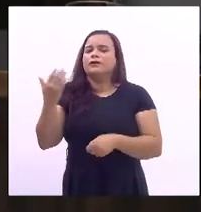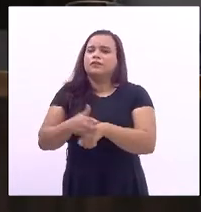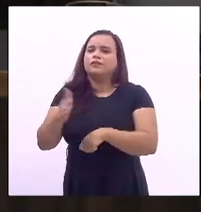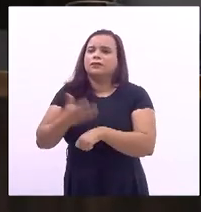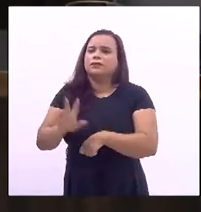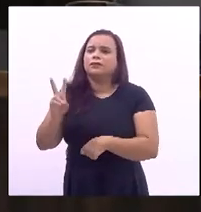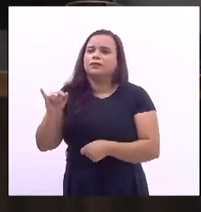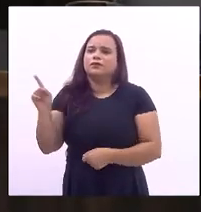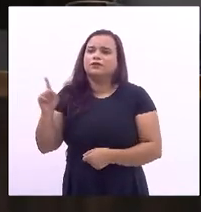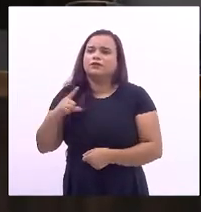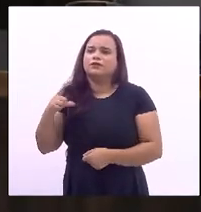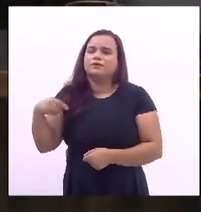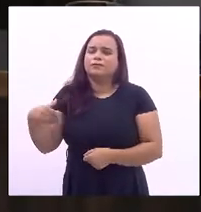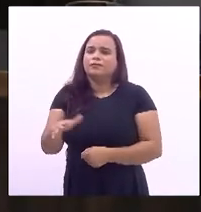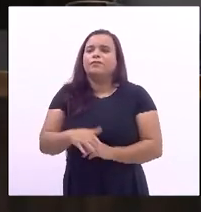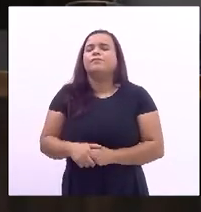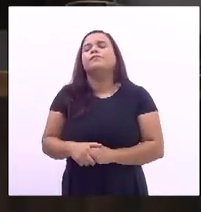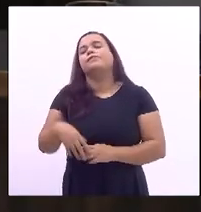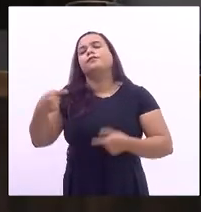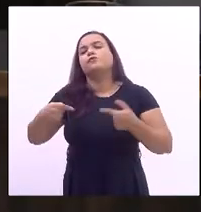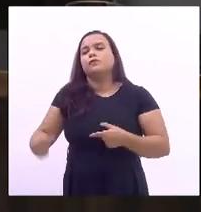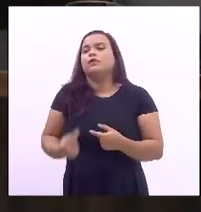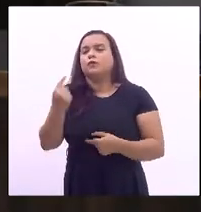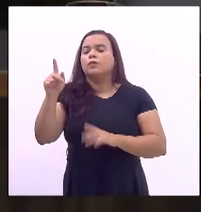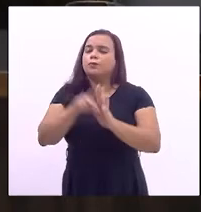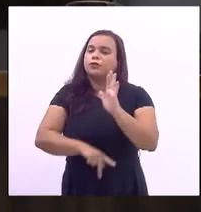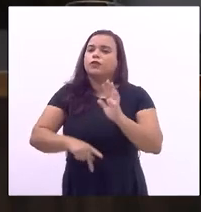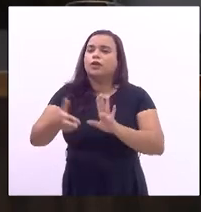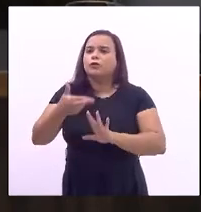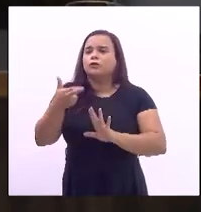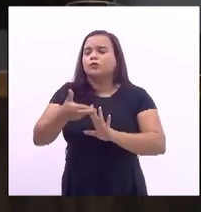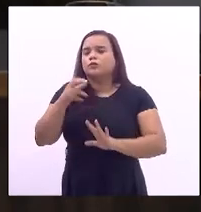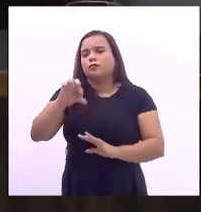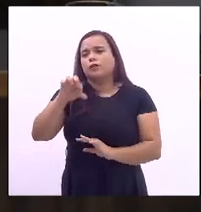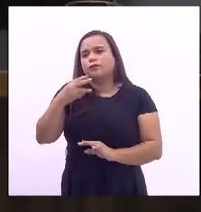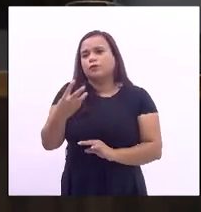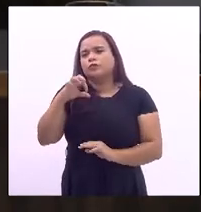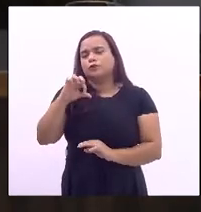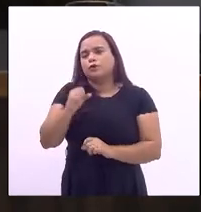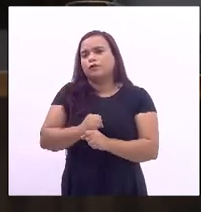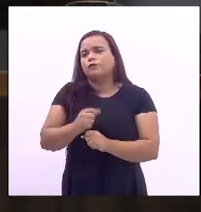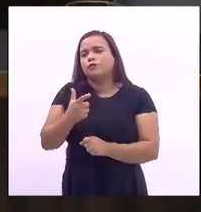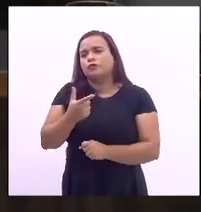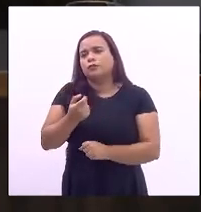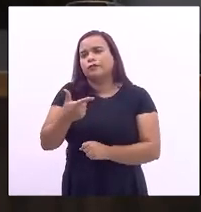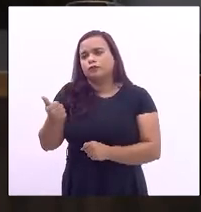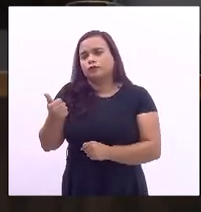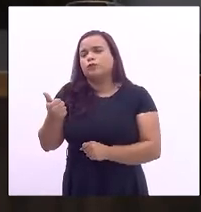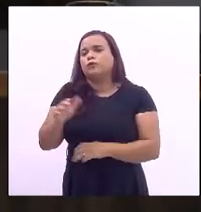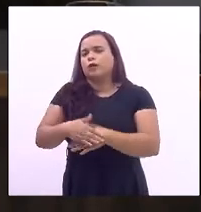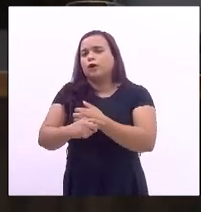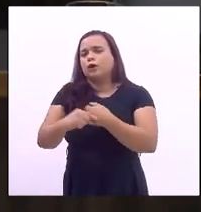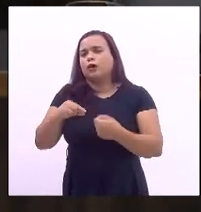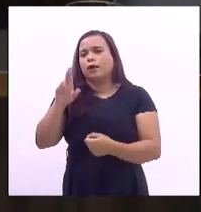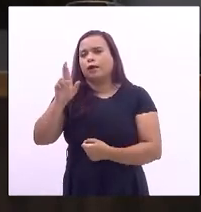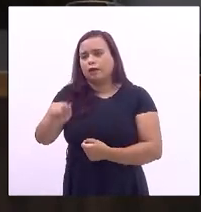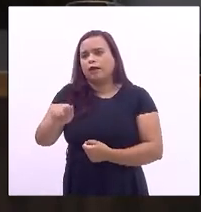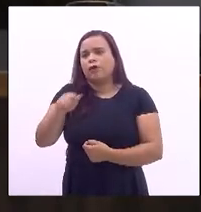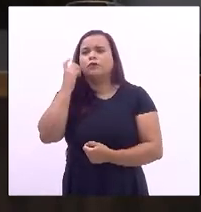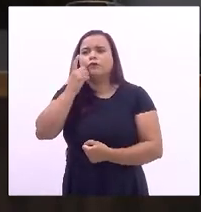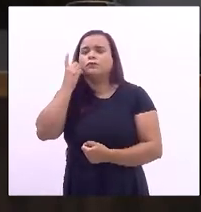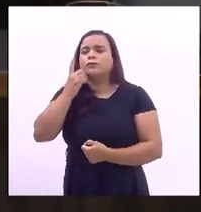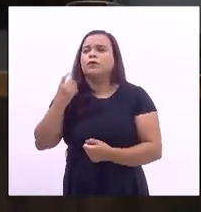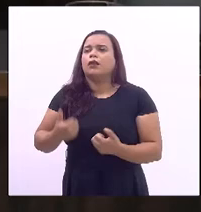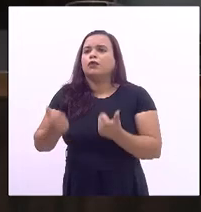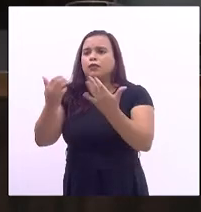já já em discussão única tragédia solução 939 de 21 de autoria dos deputados Rodrigo Amorim que concede o